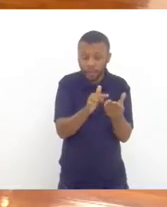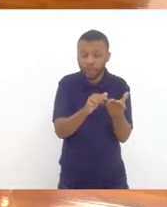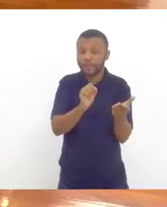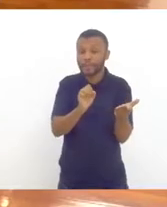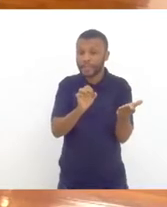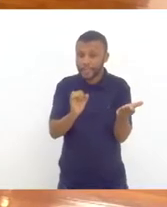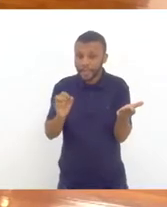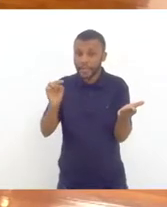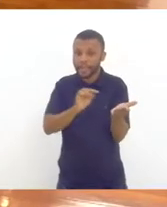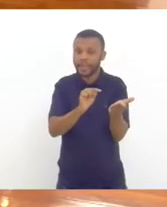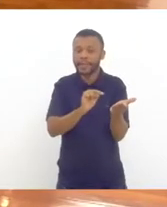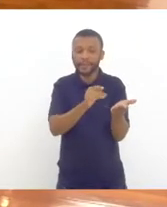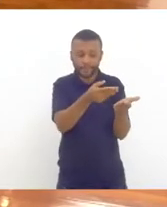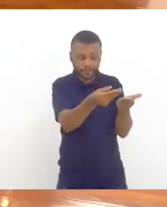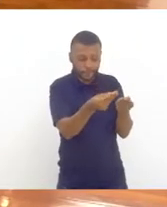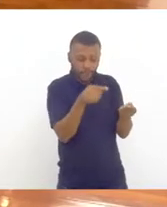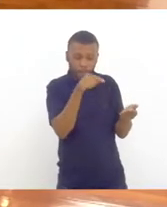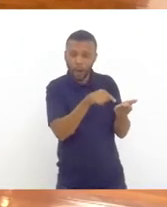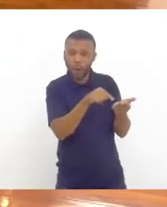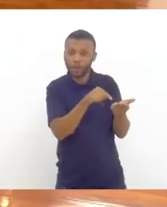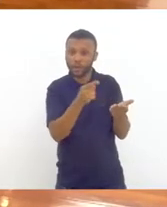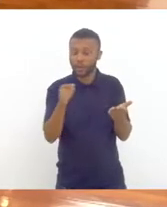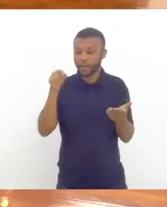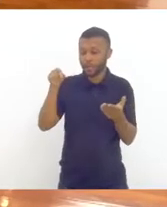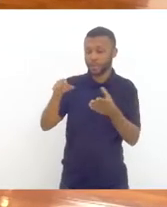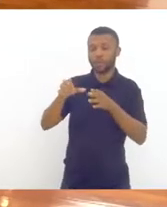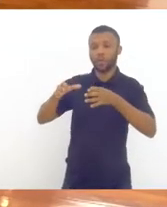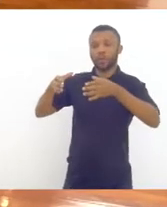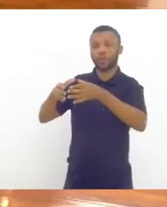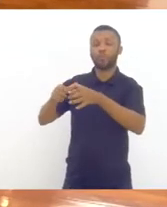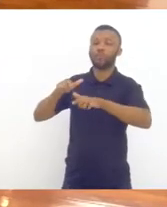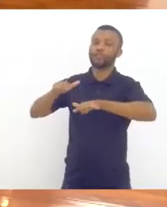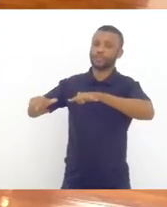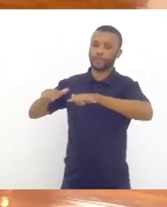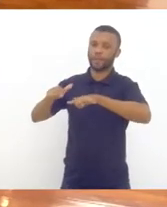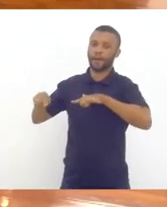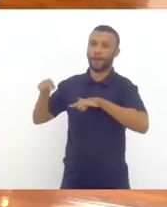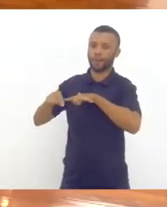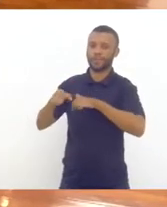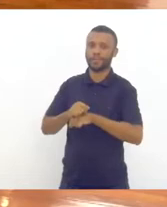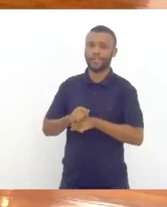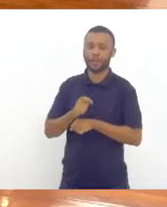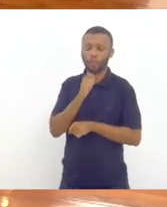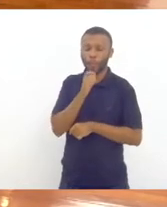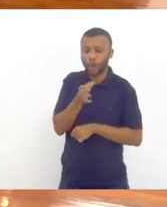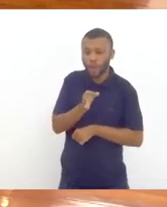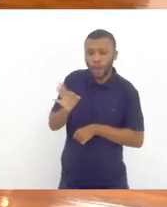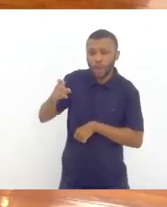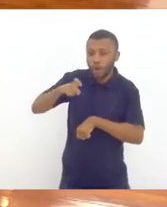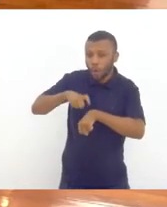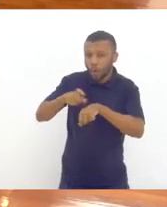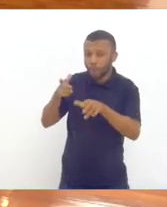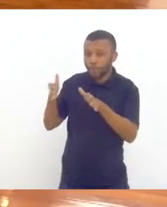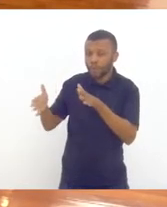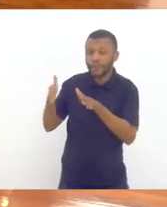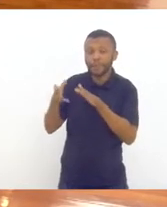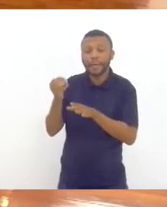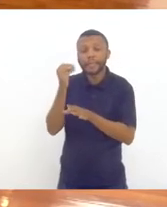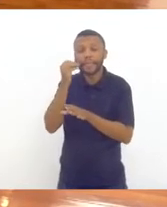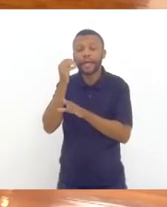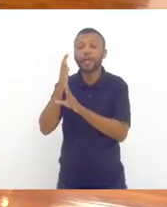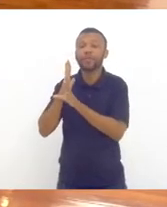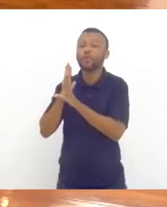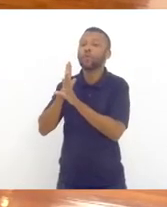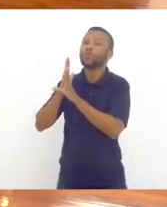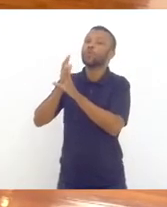trabalho não tenha feito para alguma unidade temporal de recomposição, porque a decisão